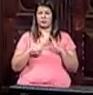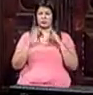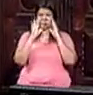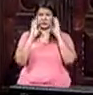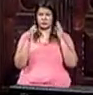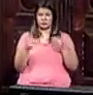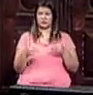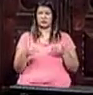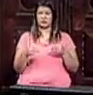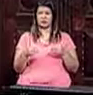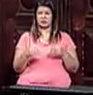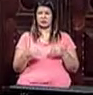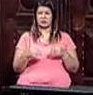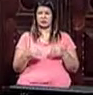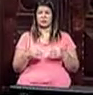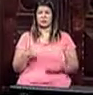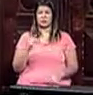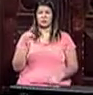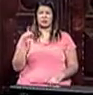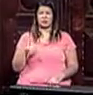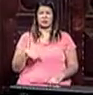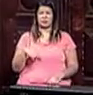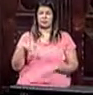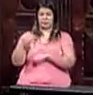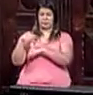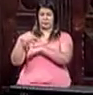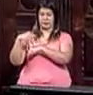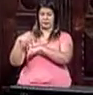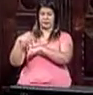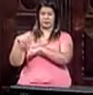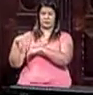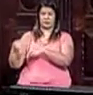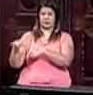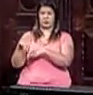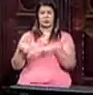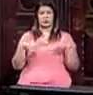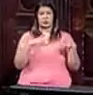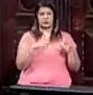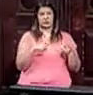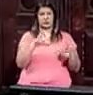centrais nascem na Pedreira e no Chapadão.